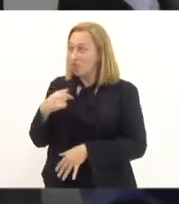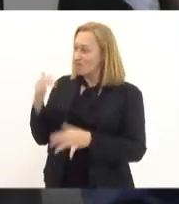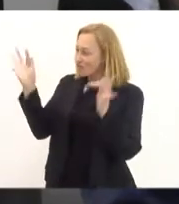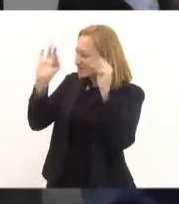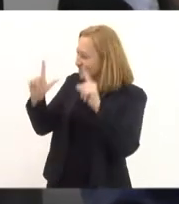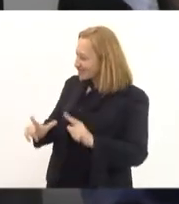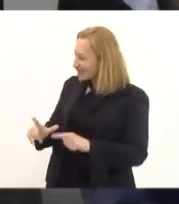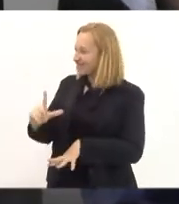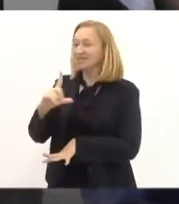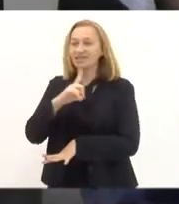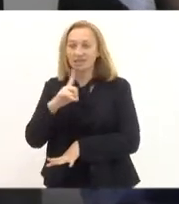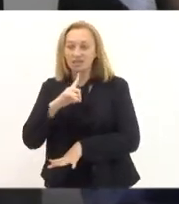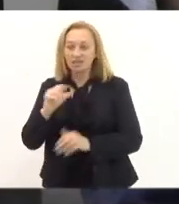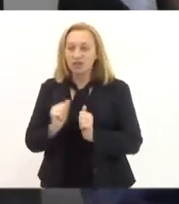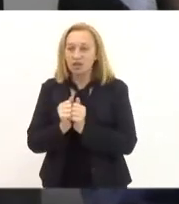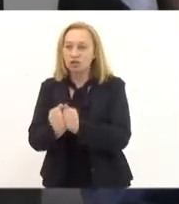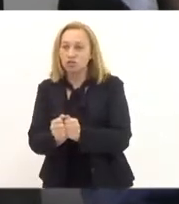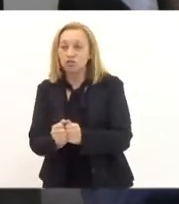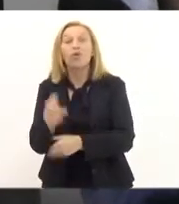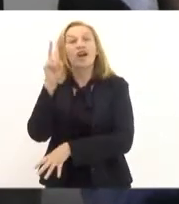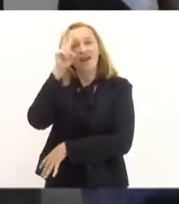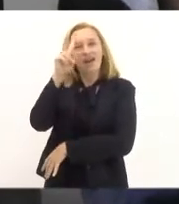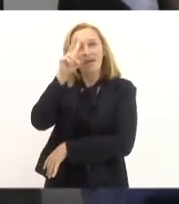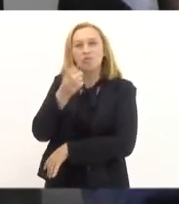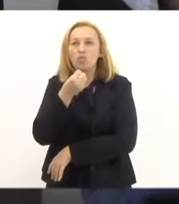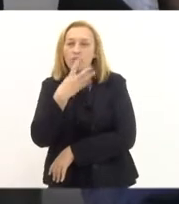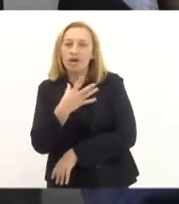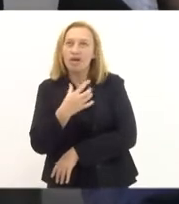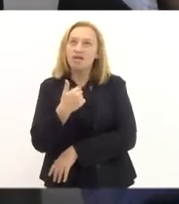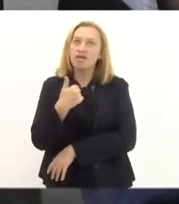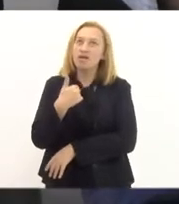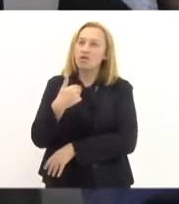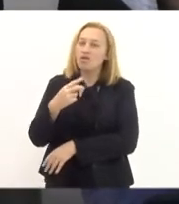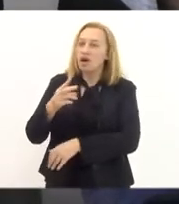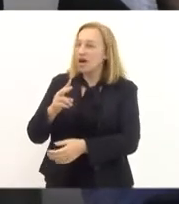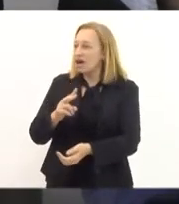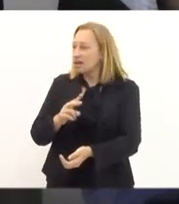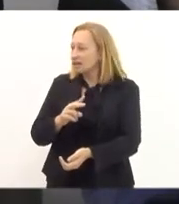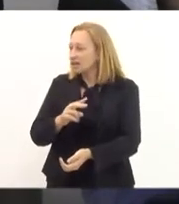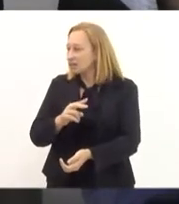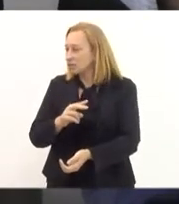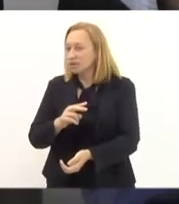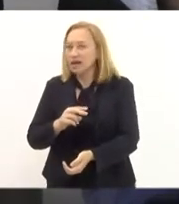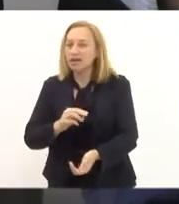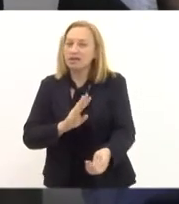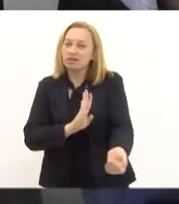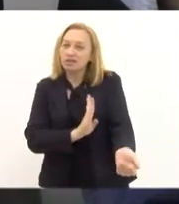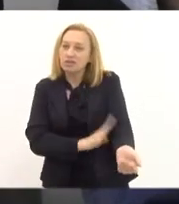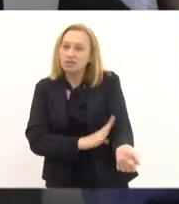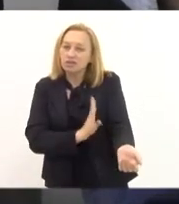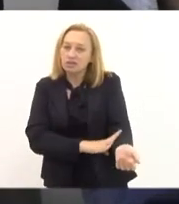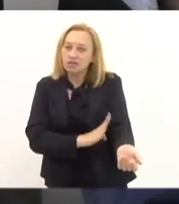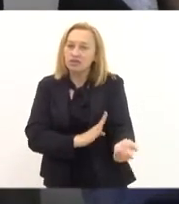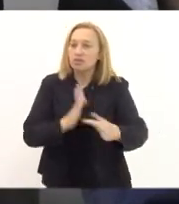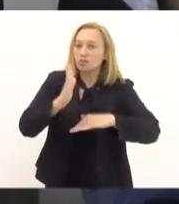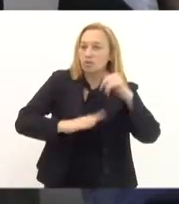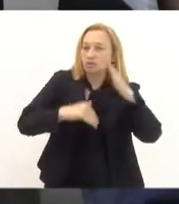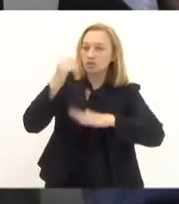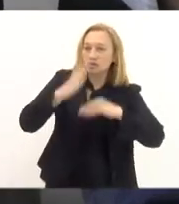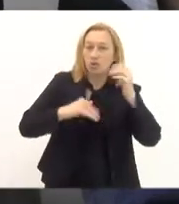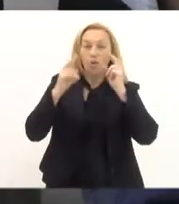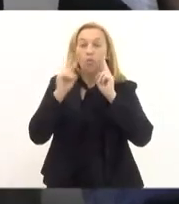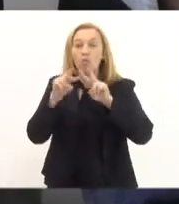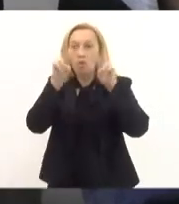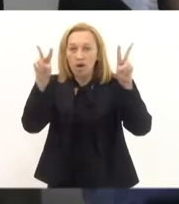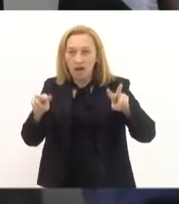de participar e lembro bem E eu talvez por um vício de formação profissional eu tenho sempre um